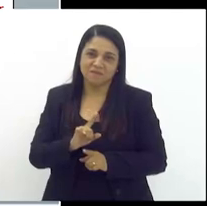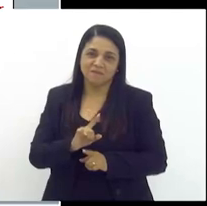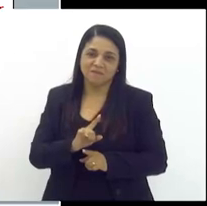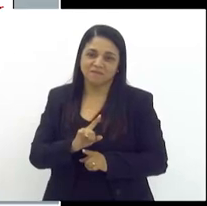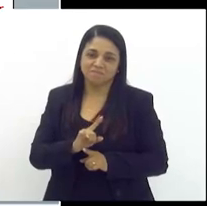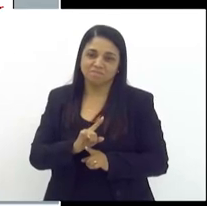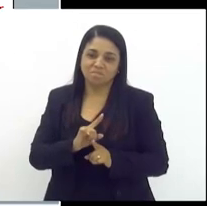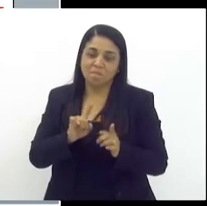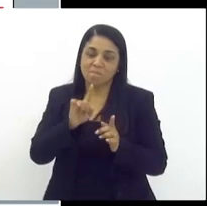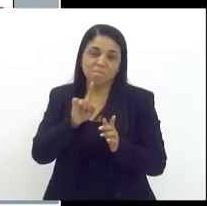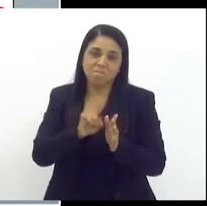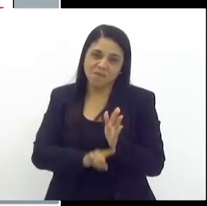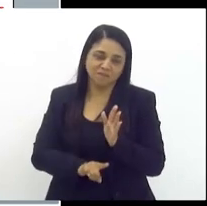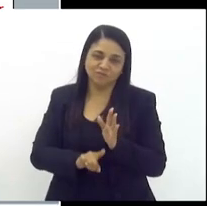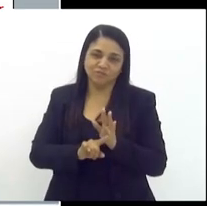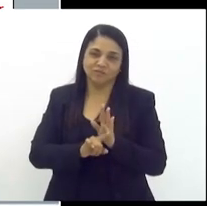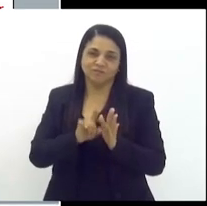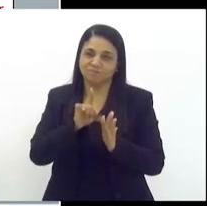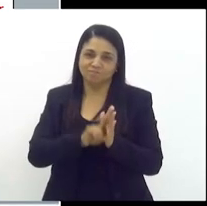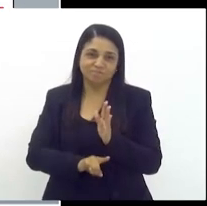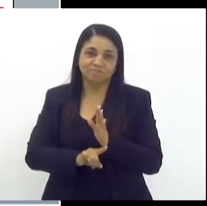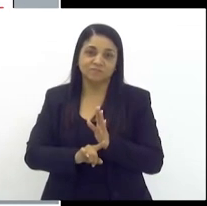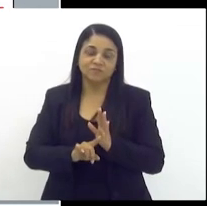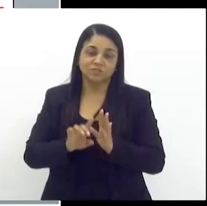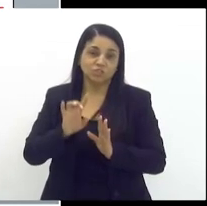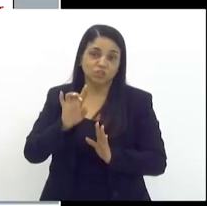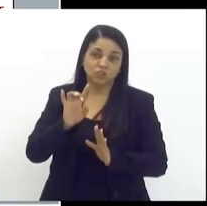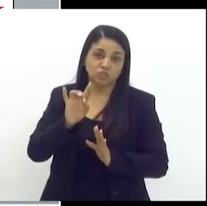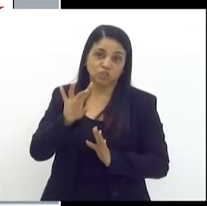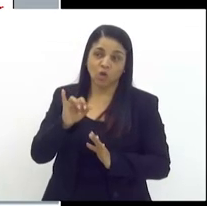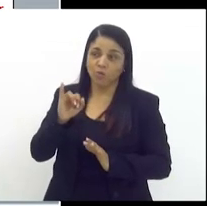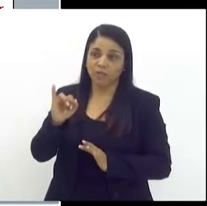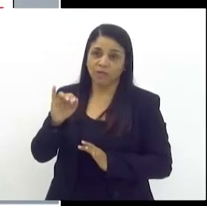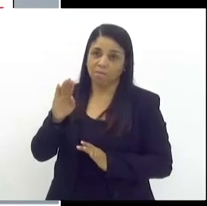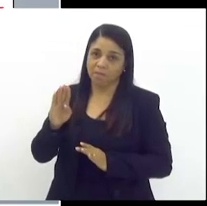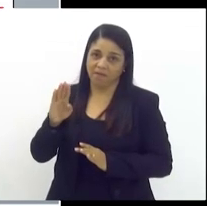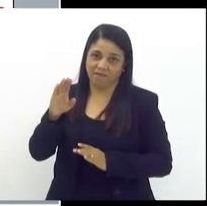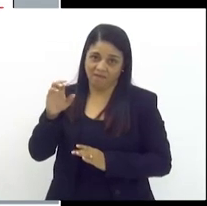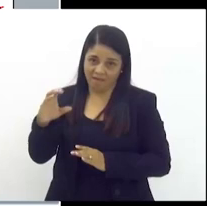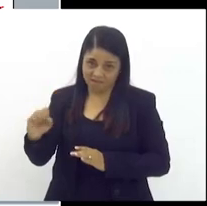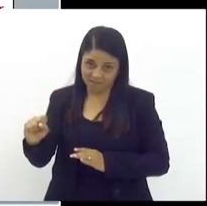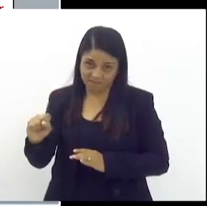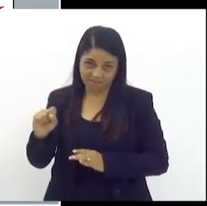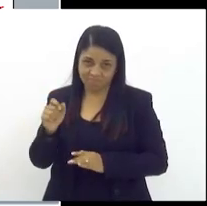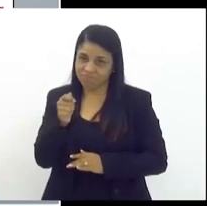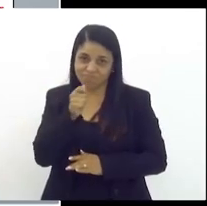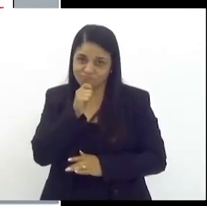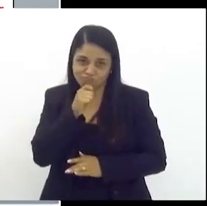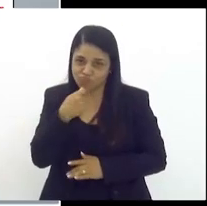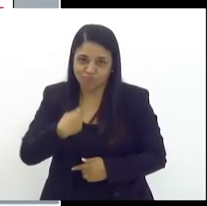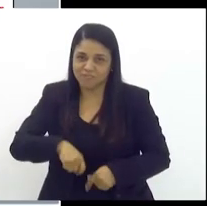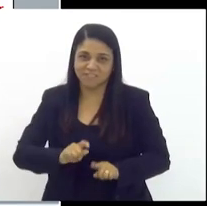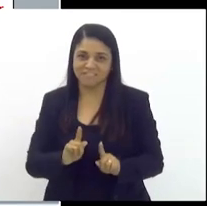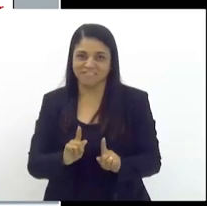a exclusão do ibs então acabou de definitivamente para todos nós próximo